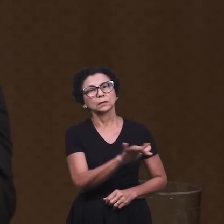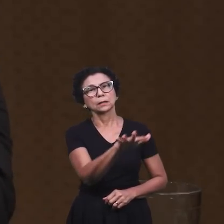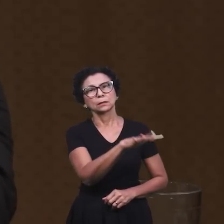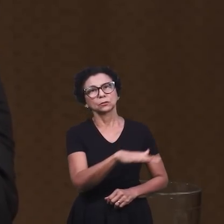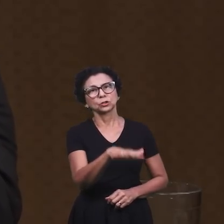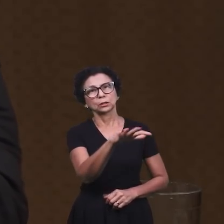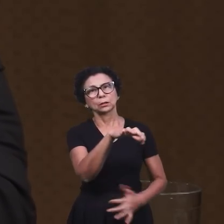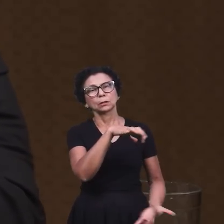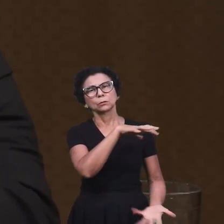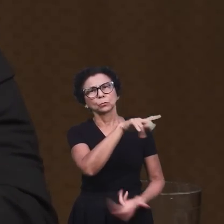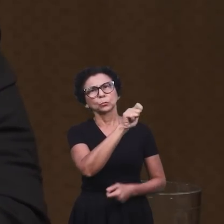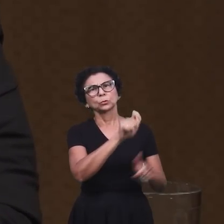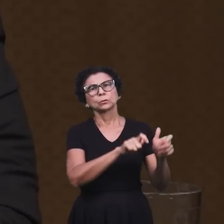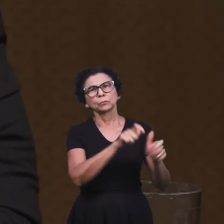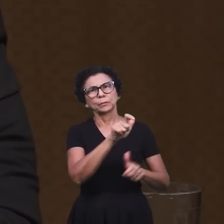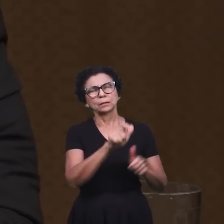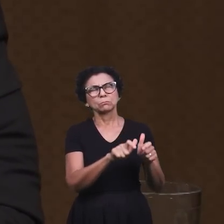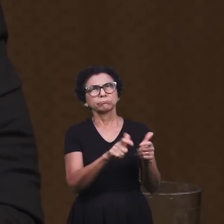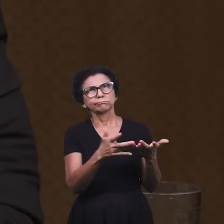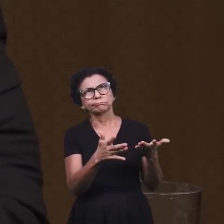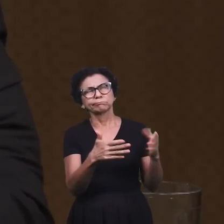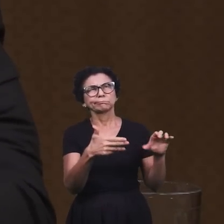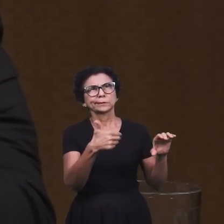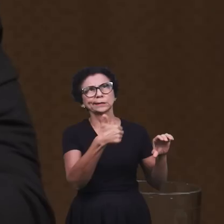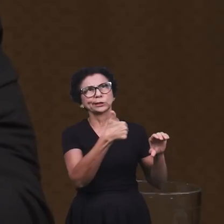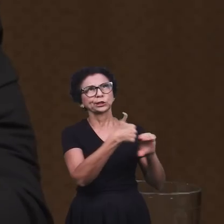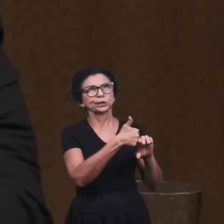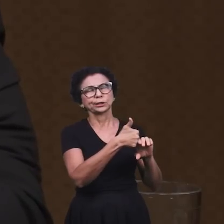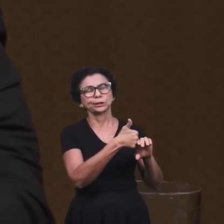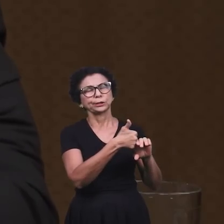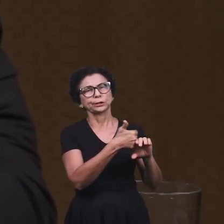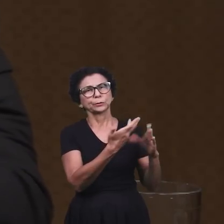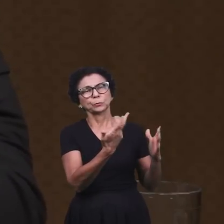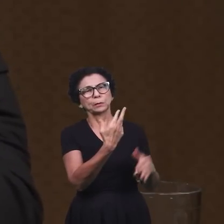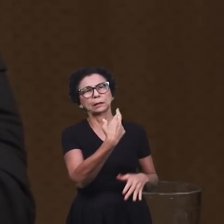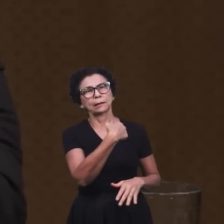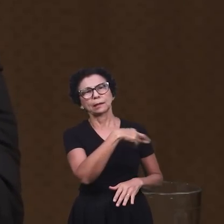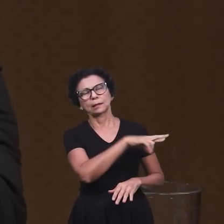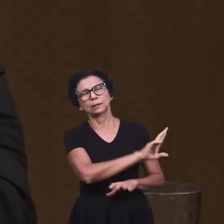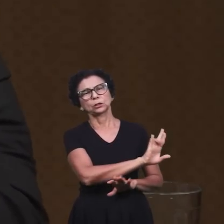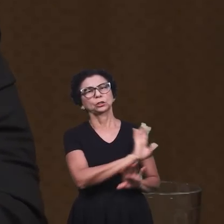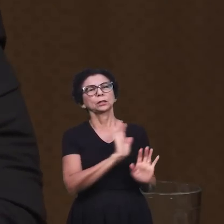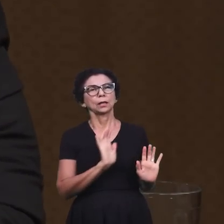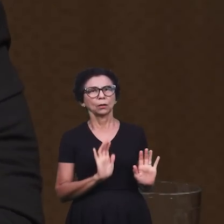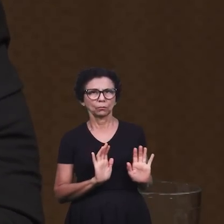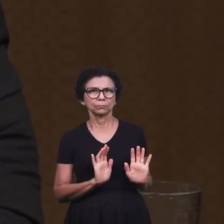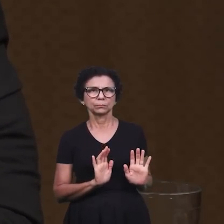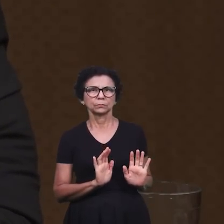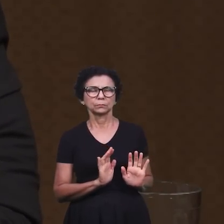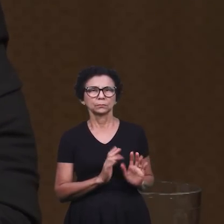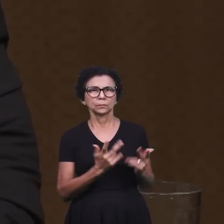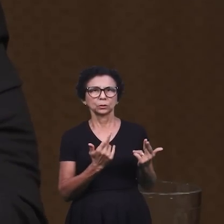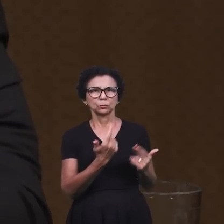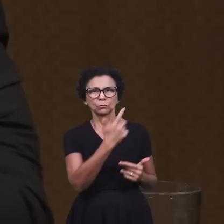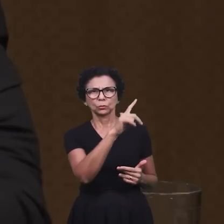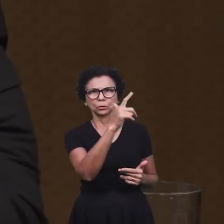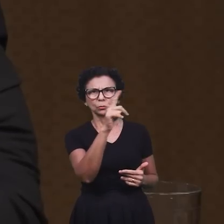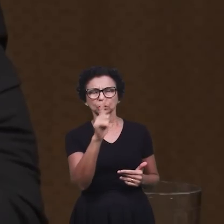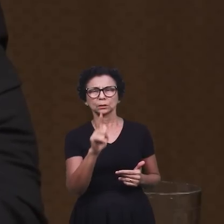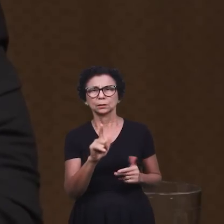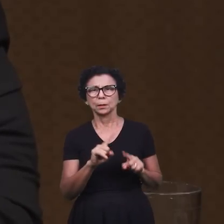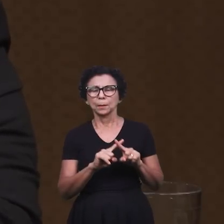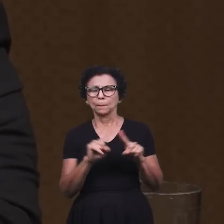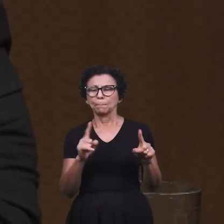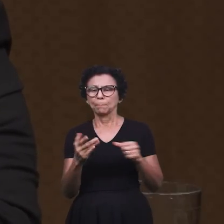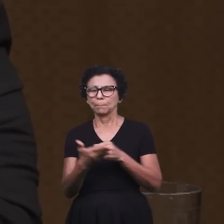que têm o cristianismo meramente como uma denominação, como uma religião, como tantas outras, mas a base da fé cristã